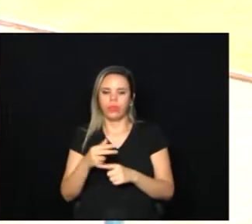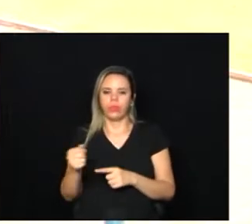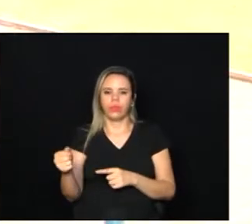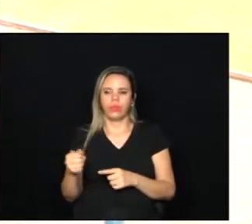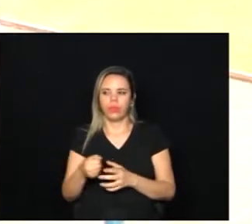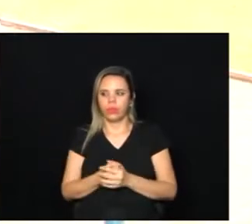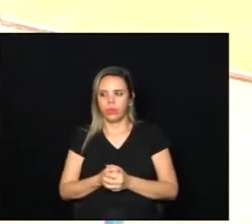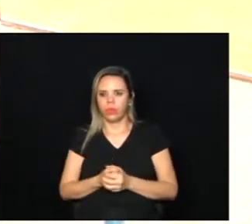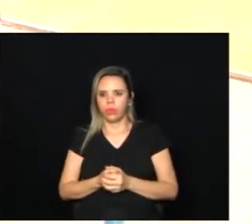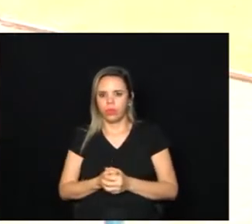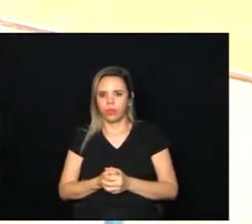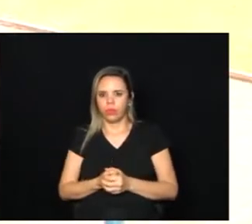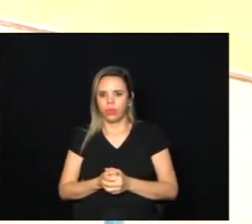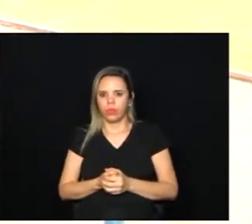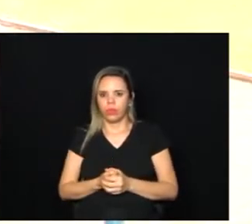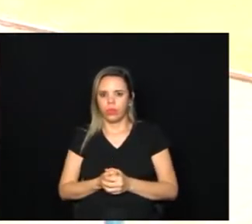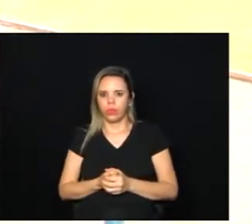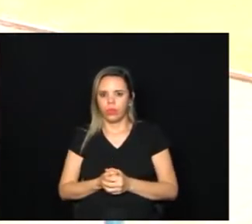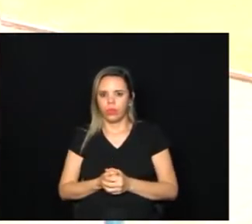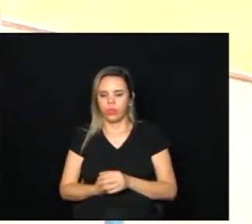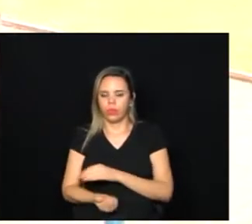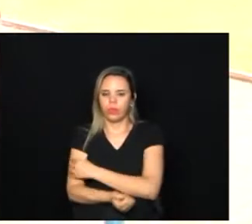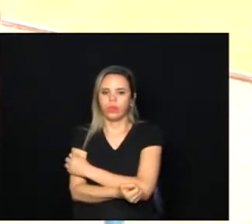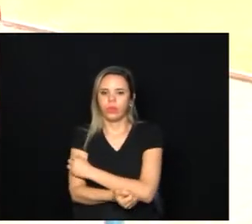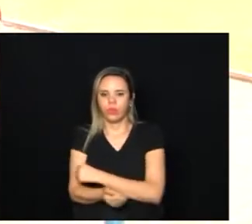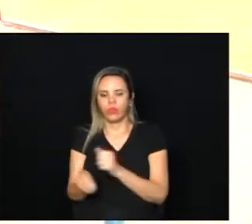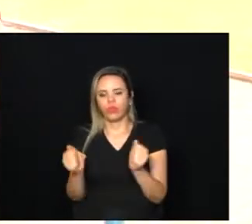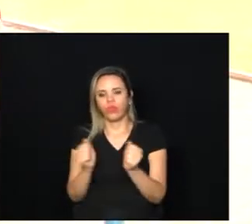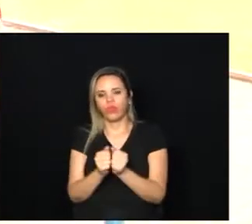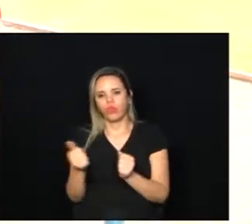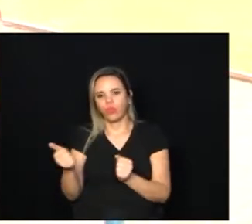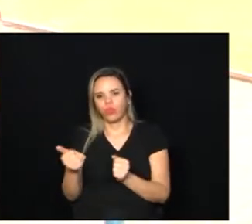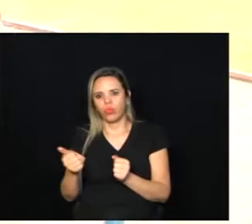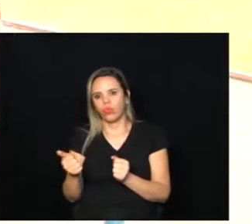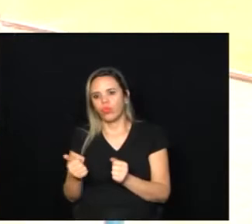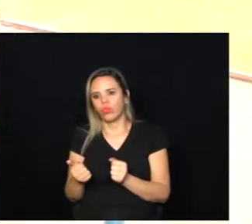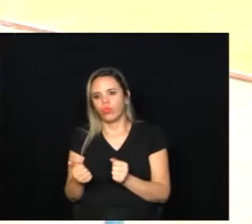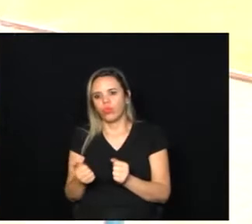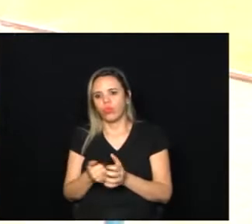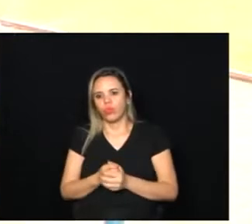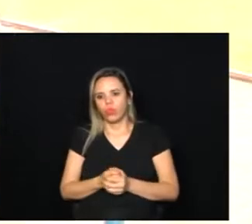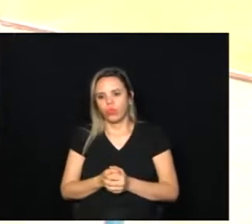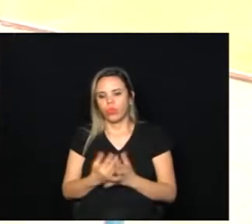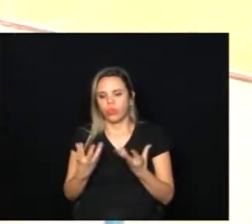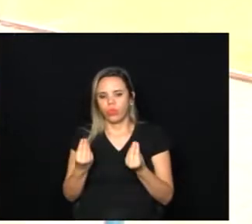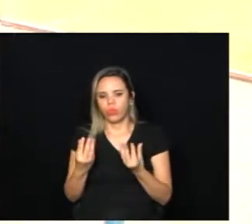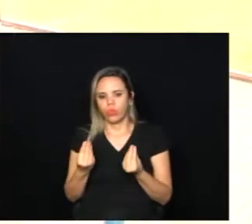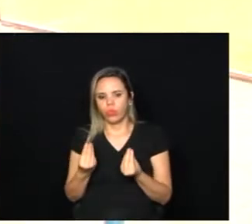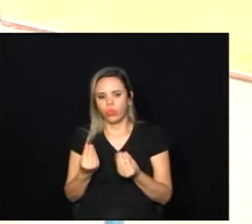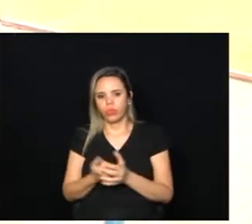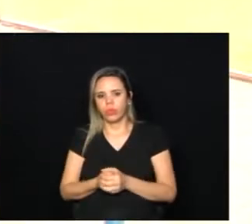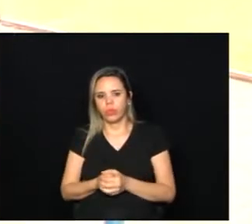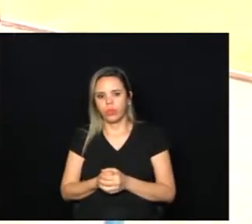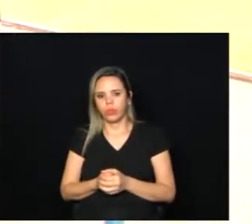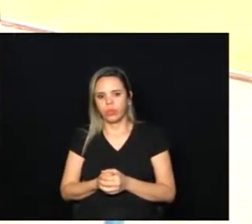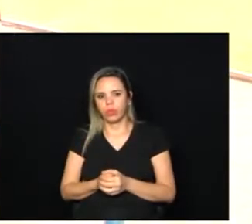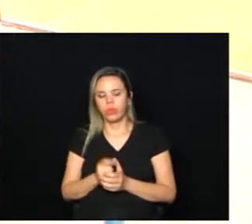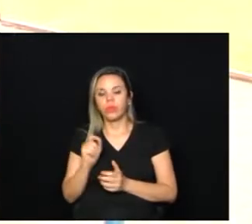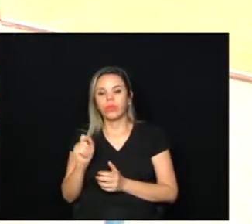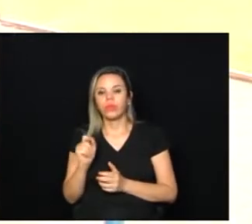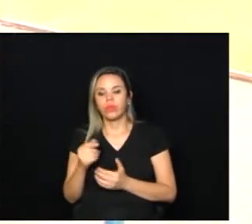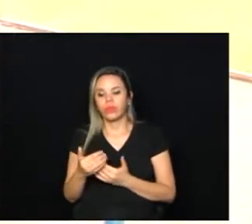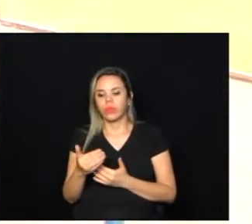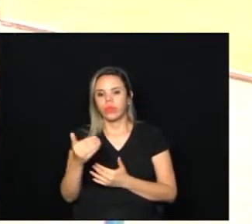né? E tamo junto, gente, na primeira aí, de muitas. Quem sabe aí